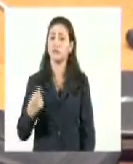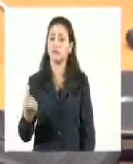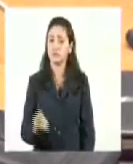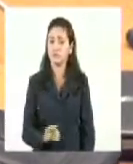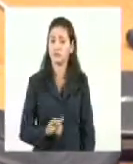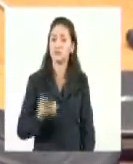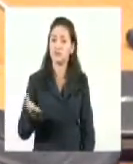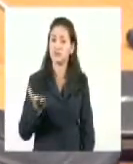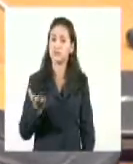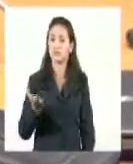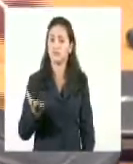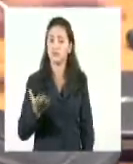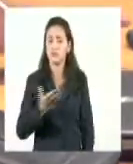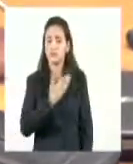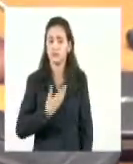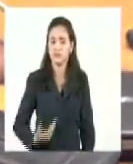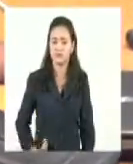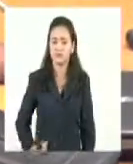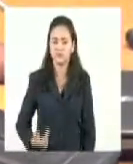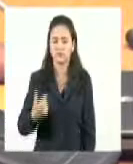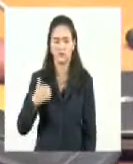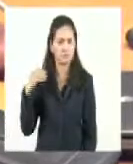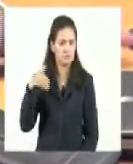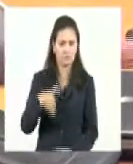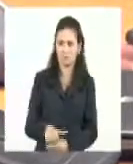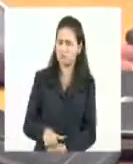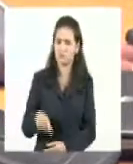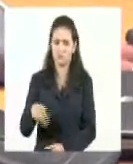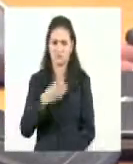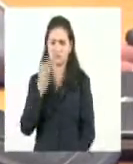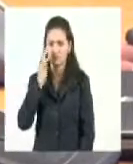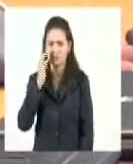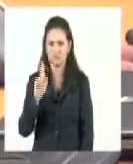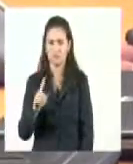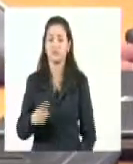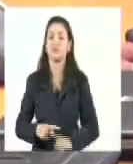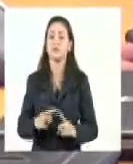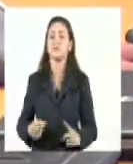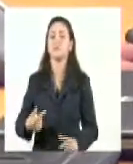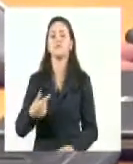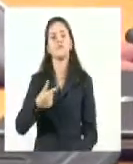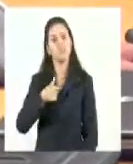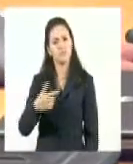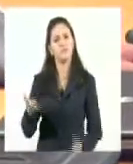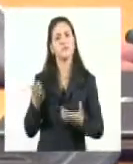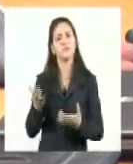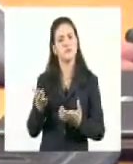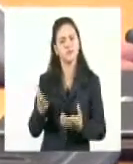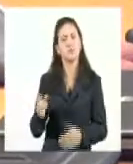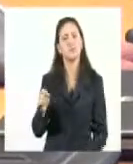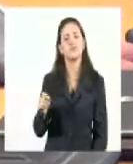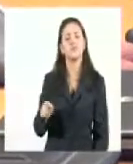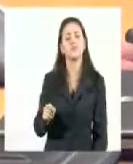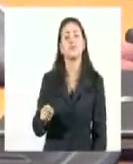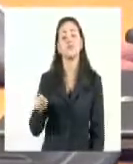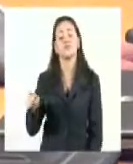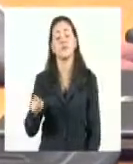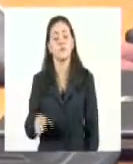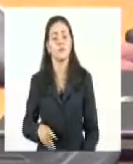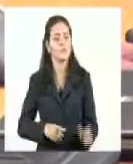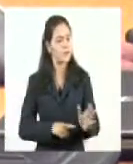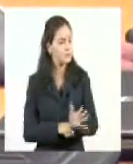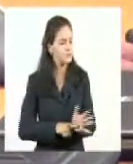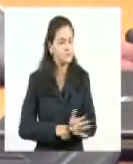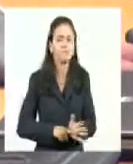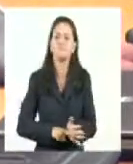governador, eu não votei no governador Flávio Dino, mas eu esperava dele. O que eu esperava dele era, vou abrir uma sindicância, vou